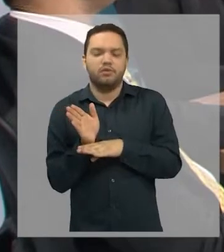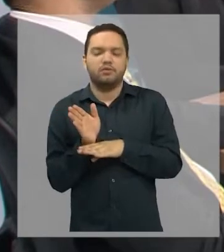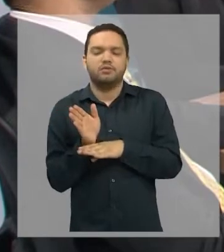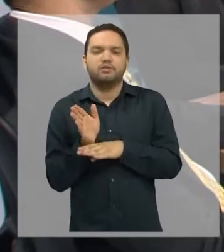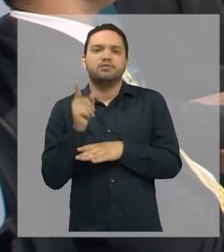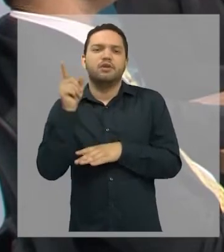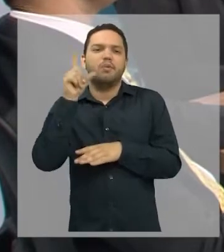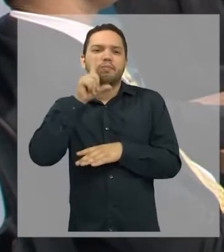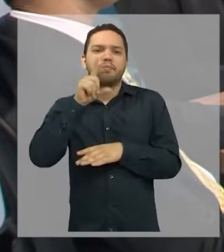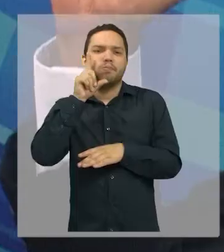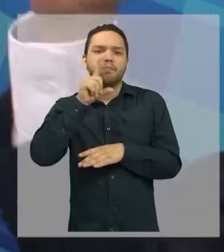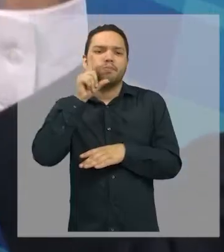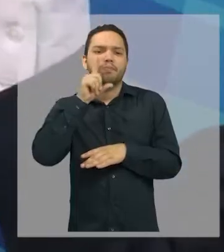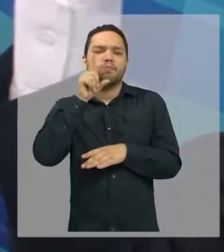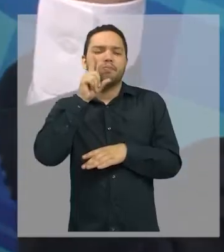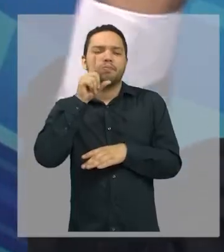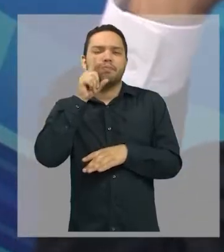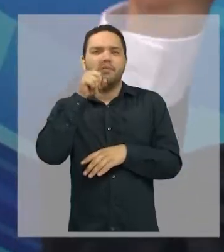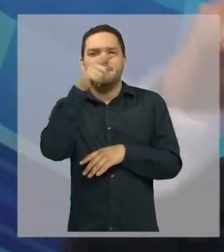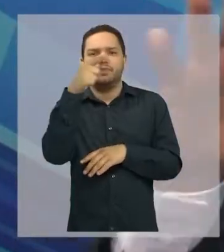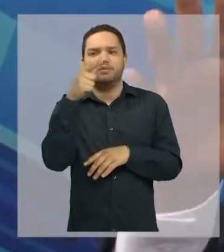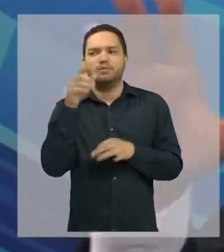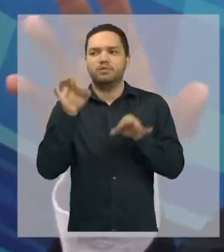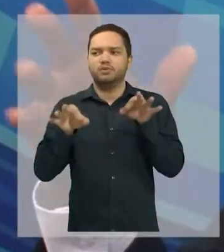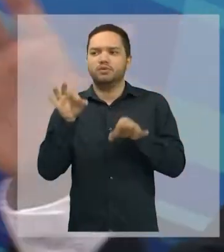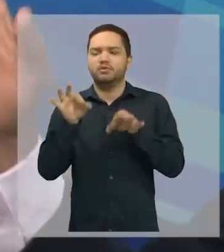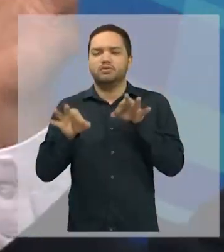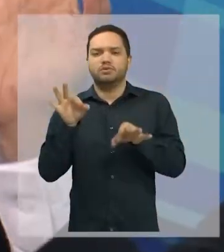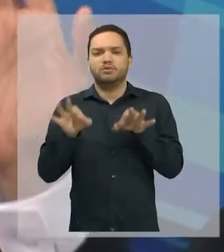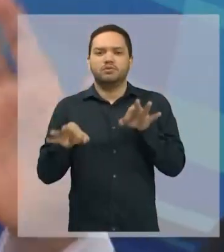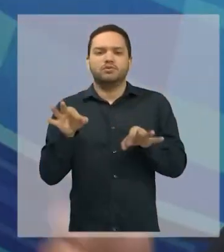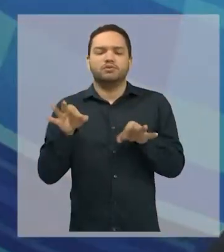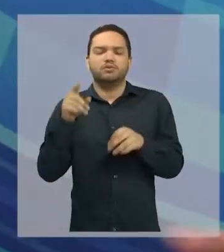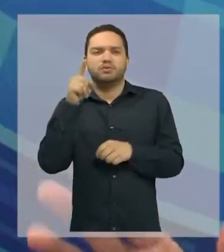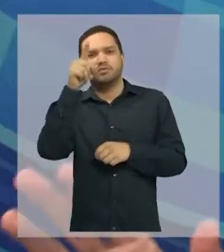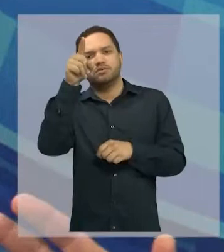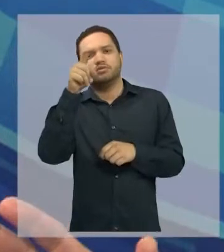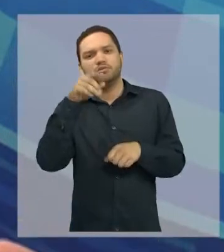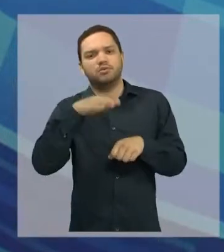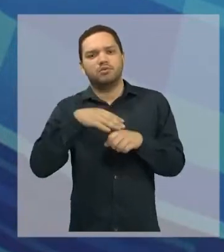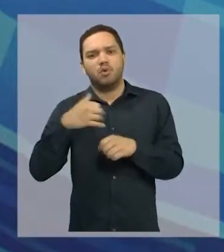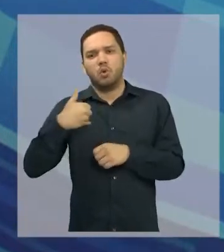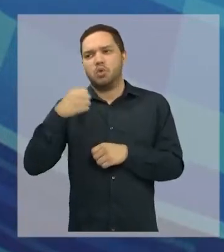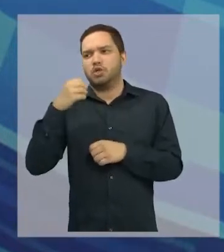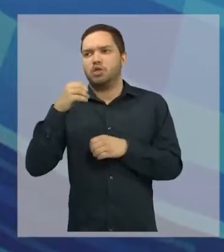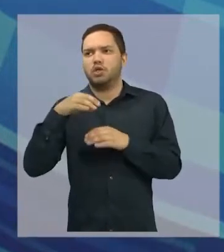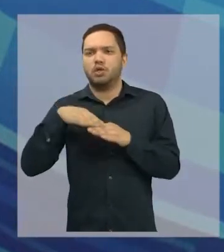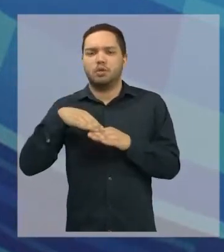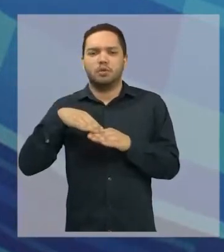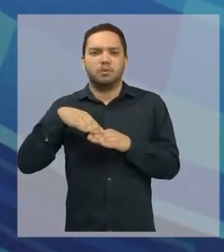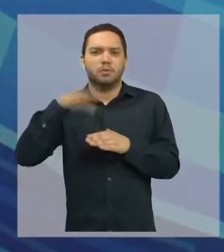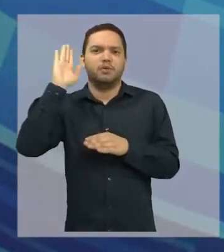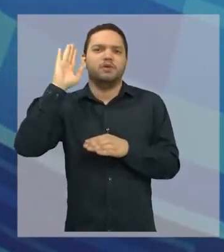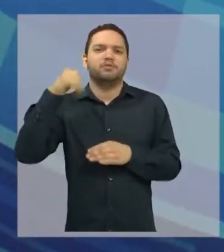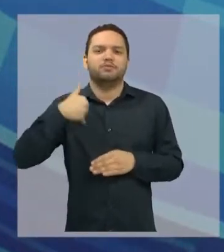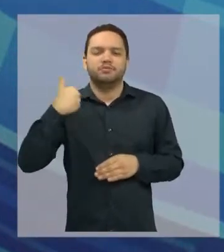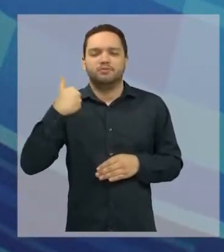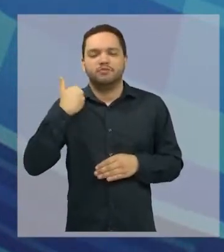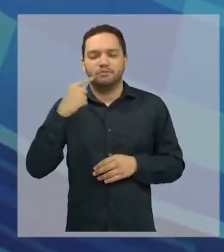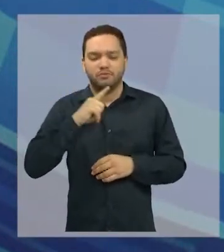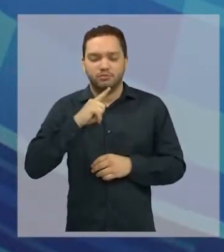nos Estados Unidos não tem prazo. Tem juiz, lá eles não chamam ministro, tem juiz na Suprema Corte com mais de 80 anos. Né?